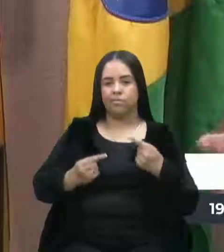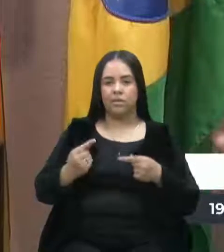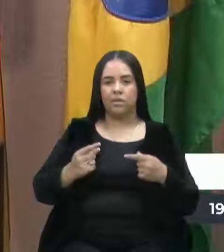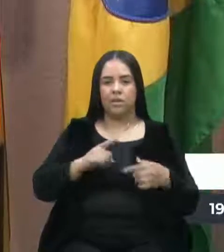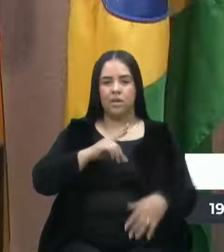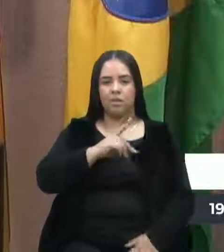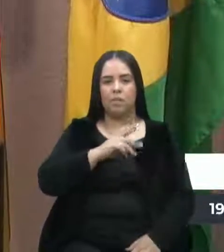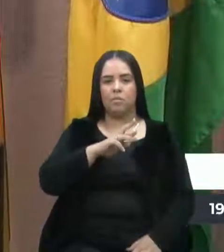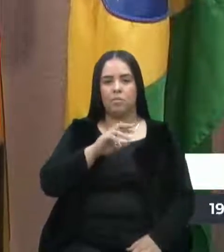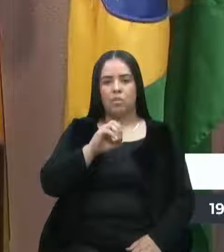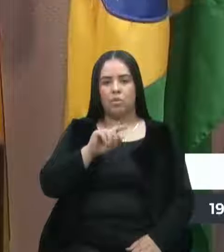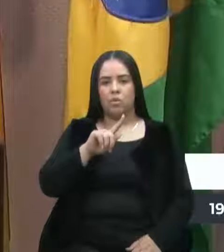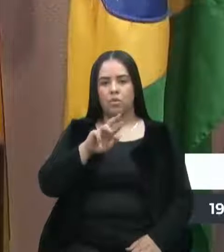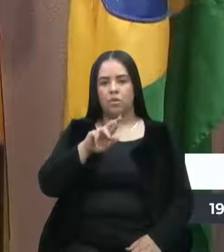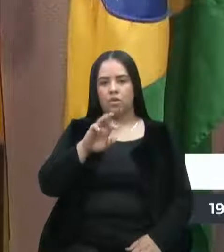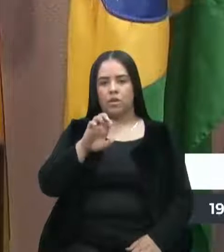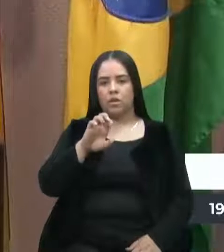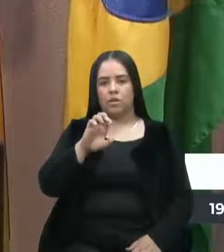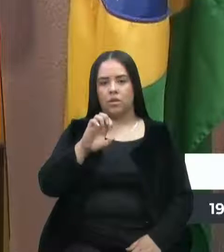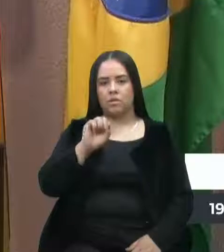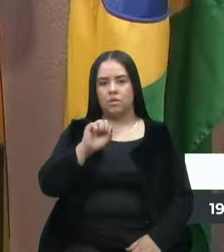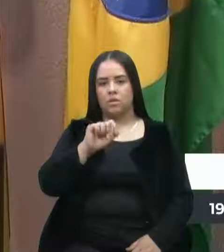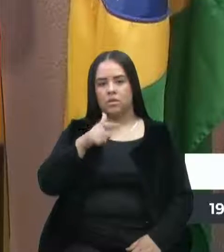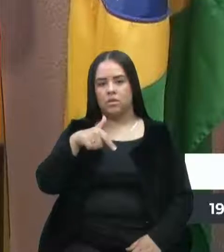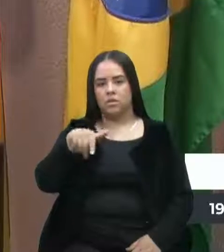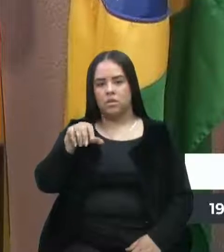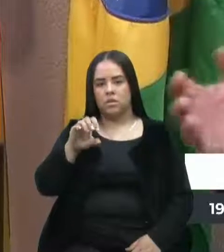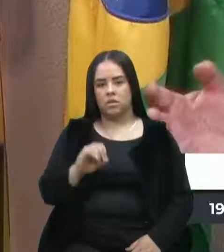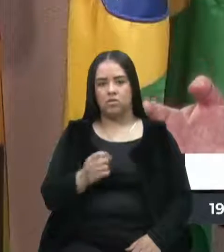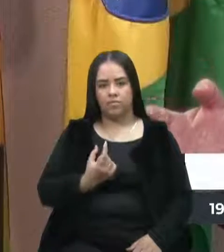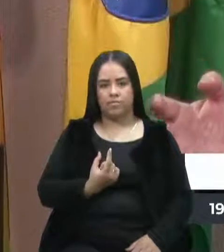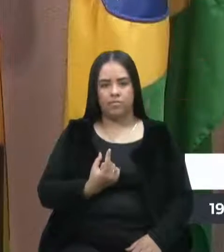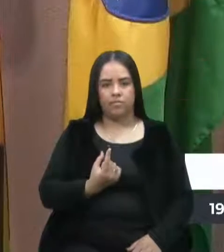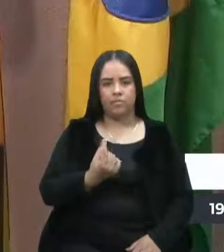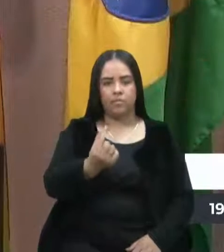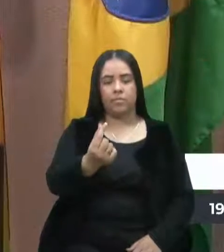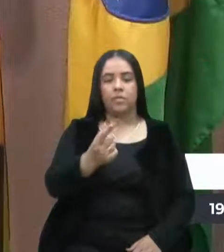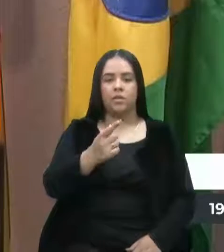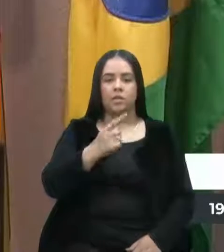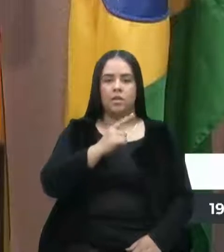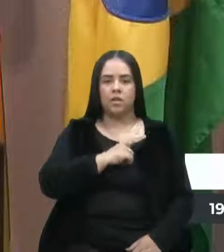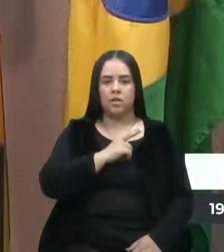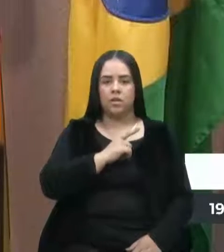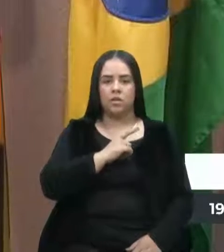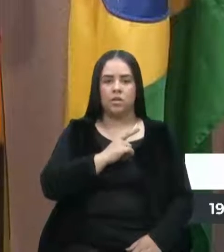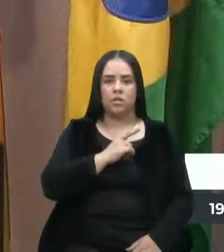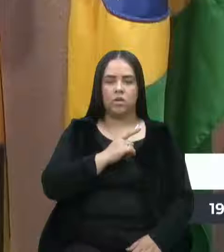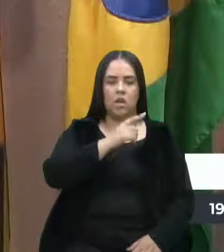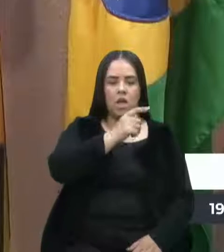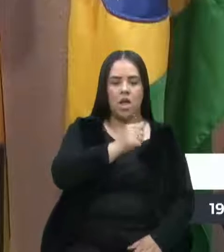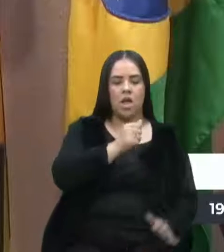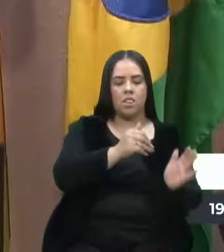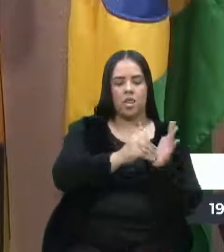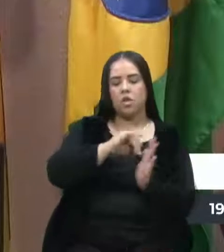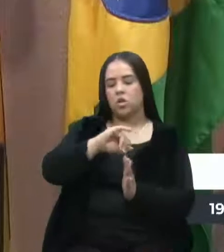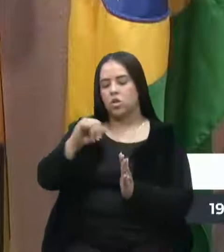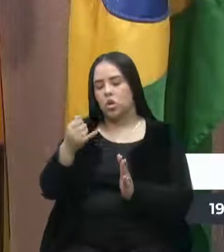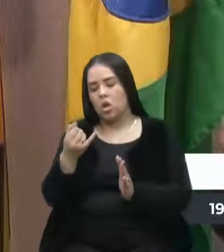progressão de vencimento hum instituindo classes de agiota ou